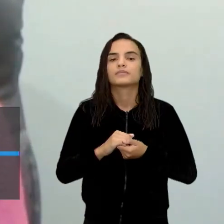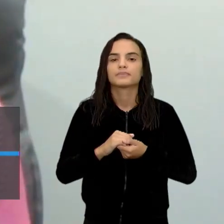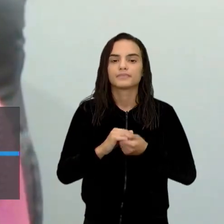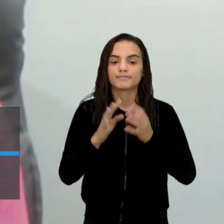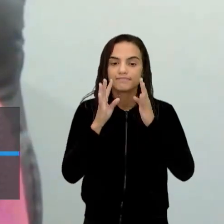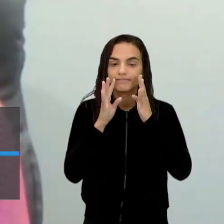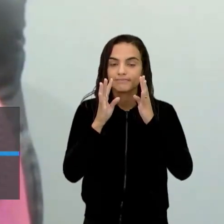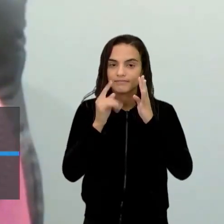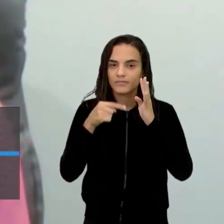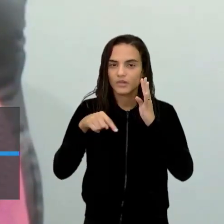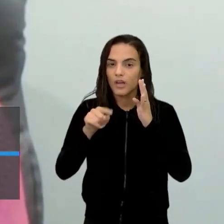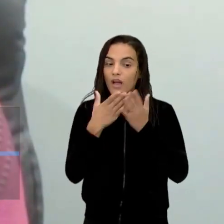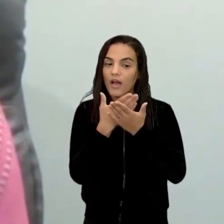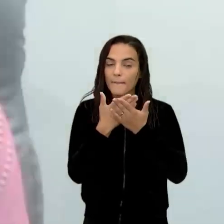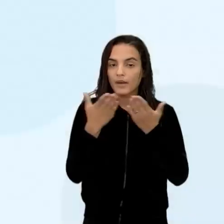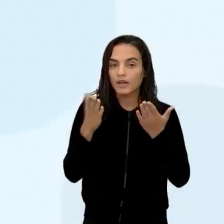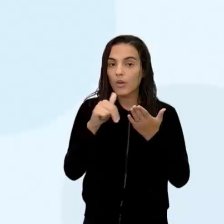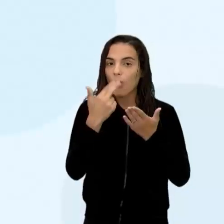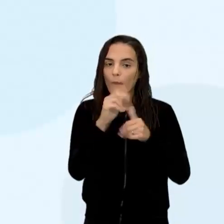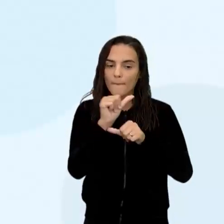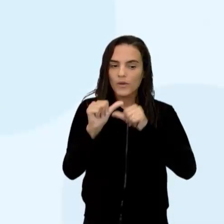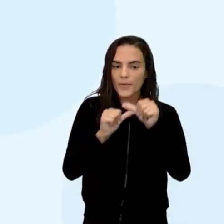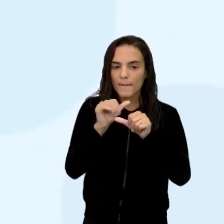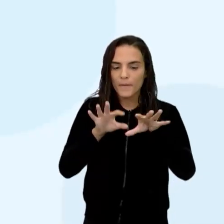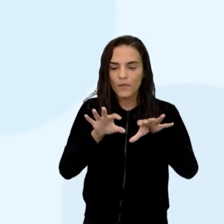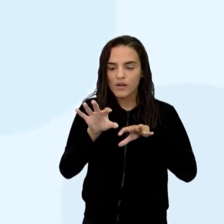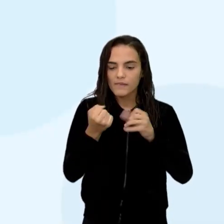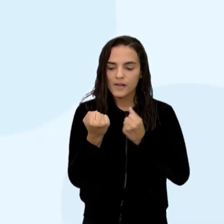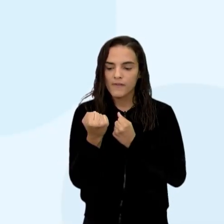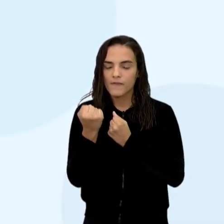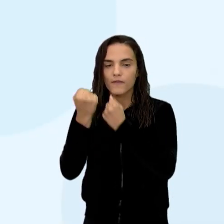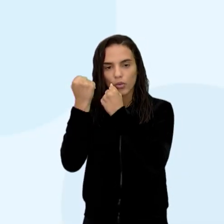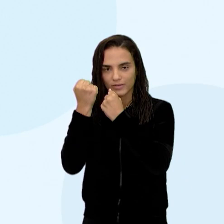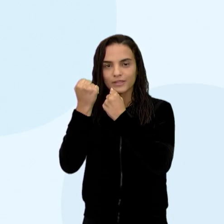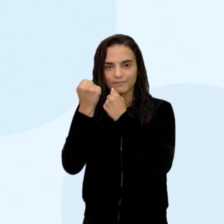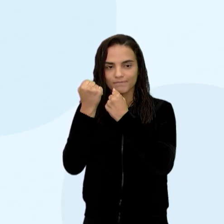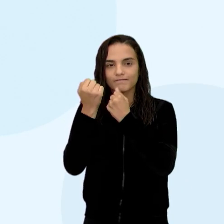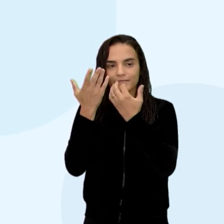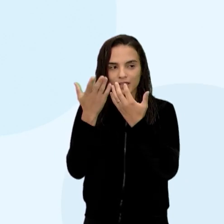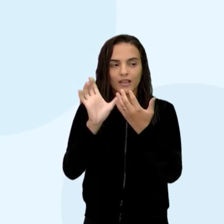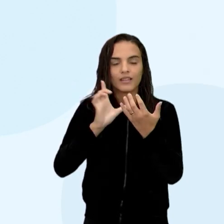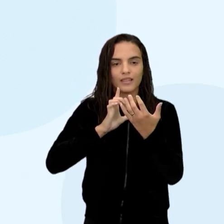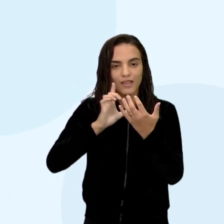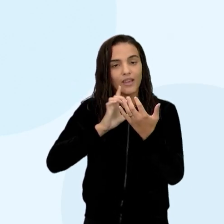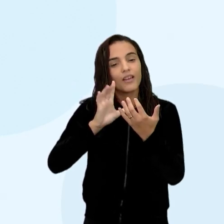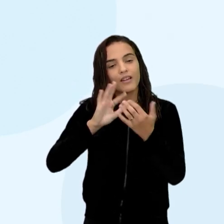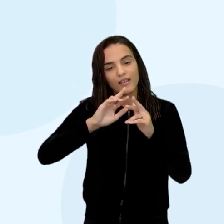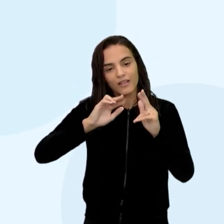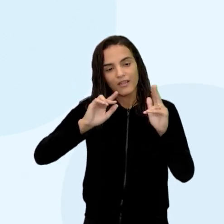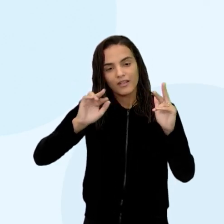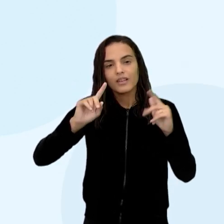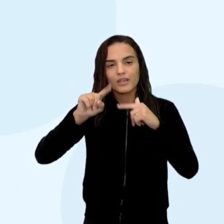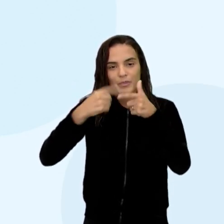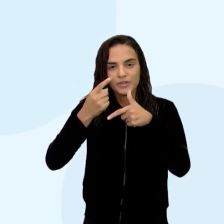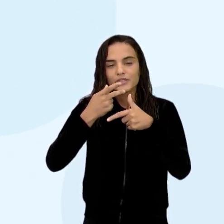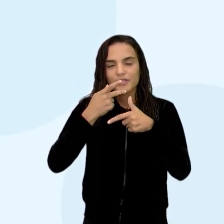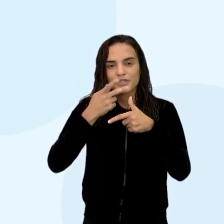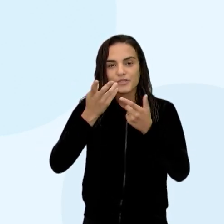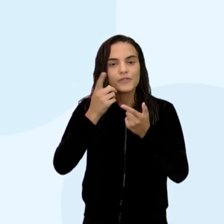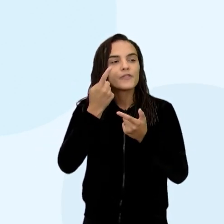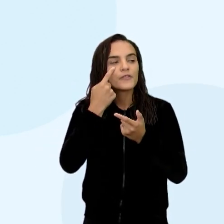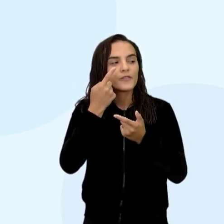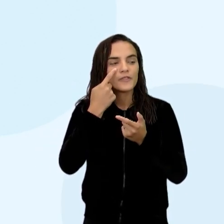Atenção nossa para perda ou alteração dos movimentos da força muscular. Tem muitas síndromes que são degenerativas, nós vamos ver mais para frente.